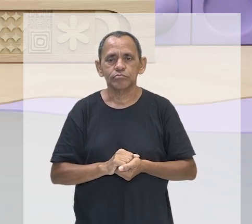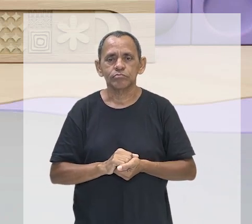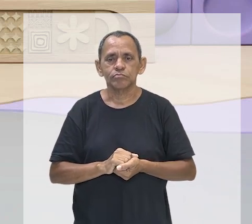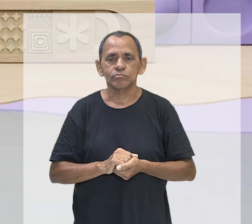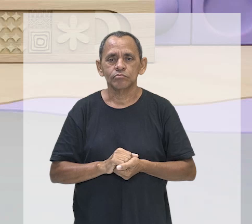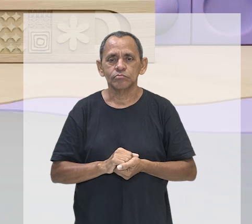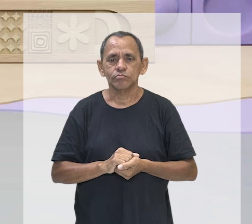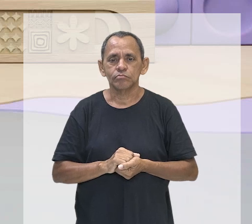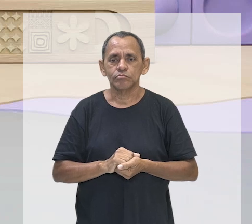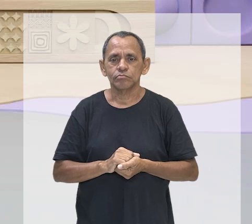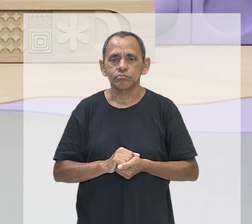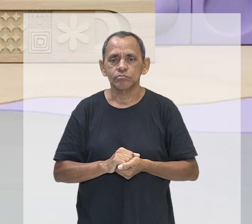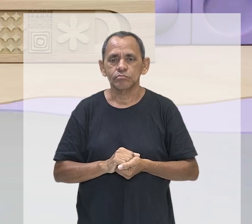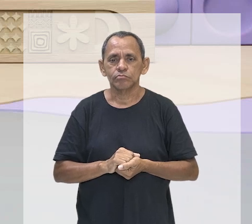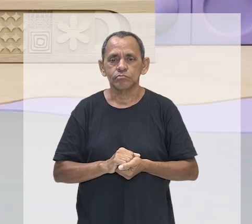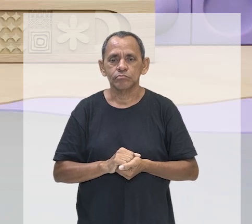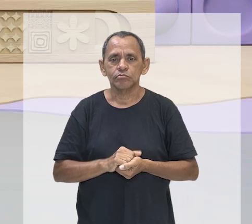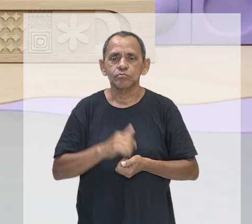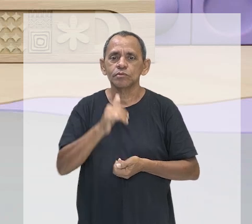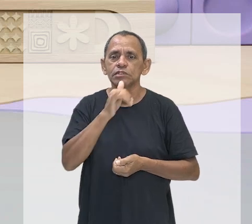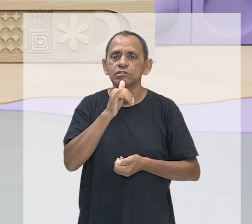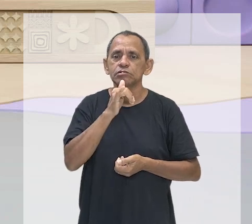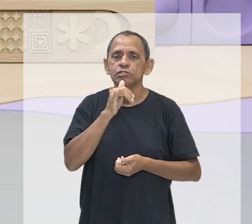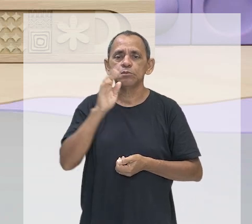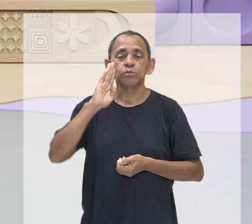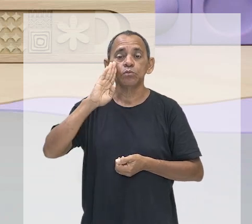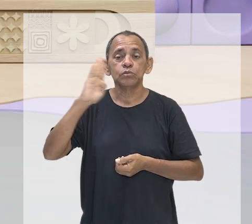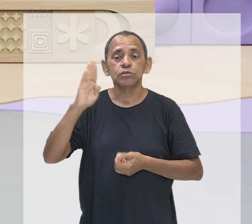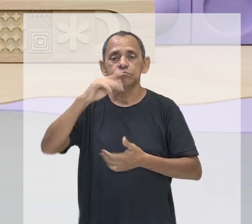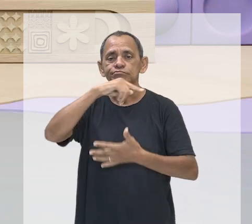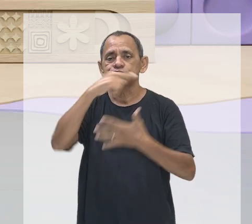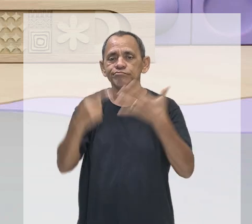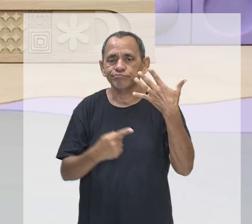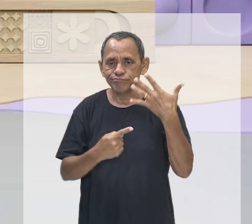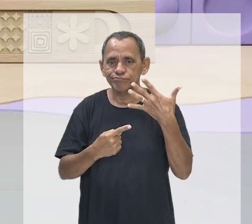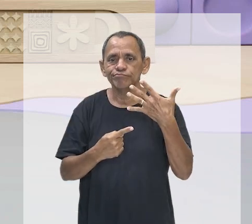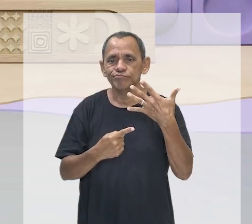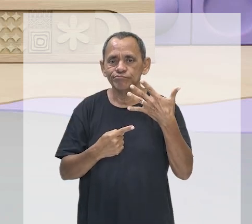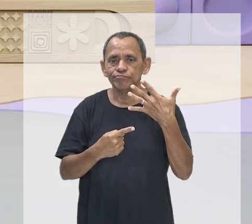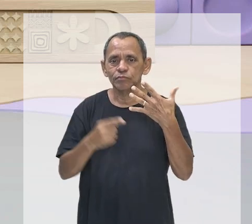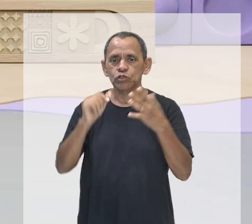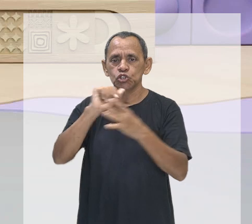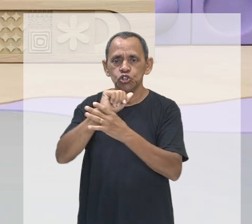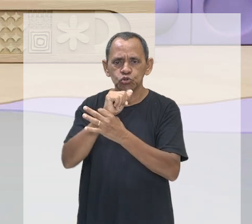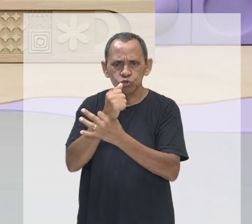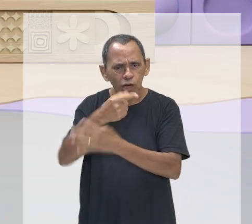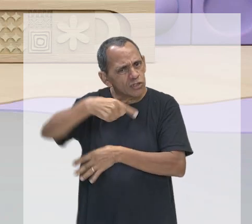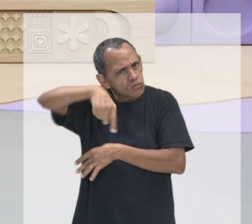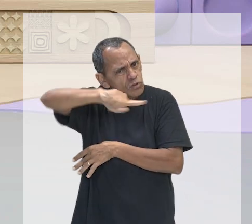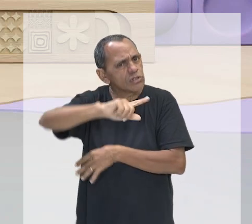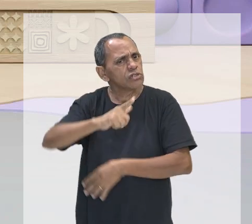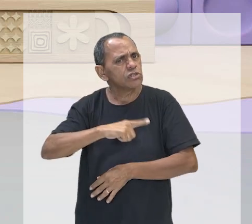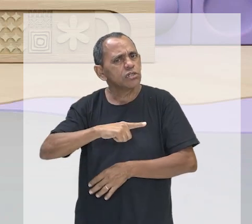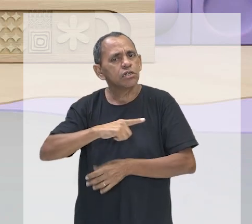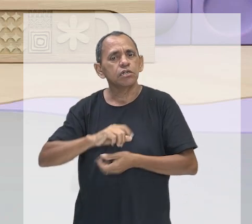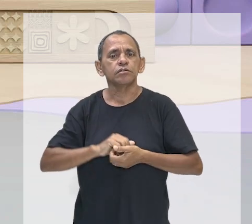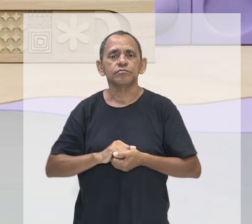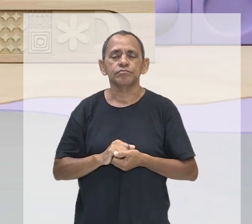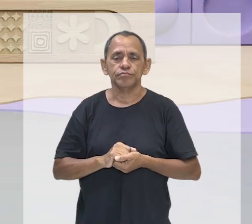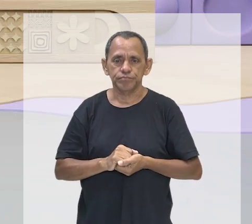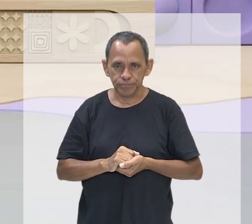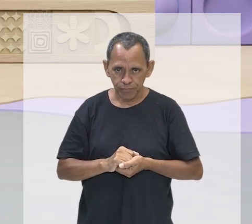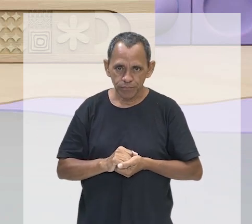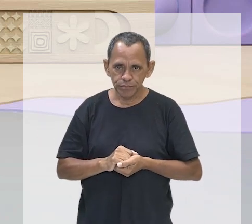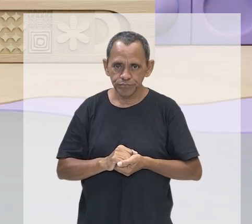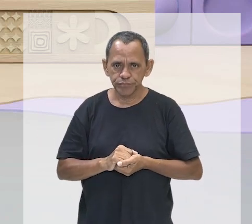Temos como exemplos de princípios, né? Vamos reforçar aqui, né? Que